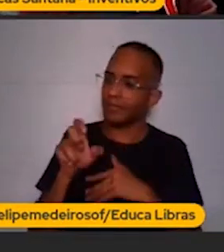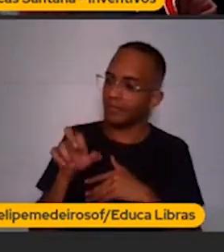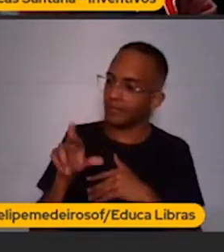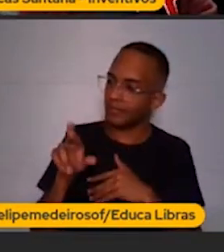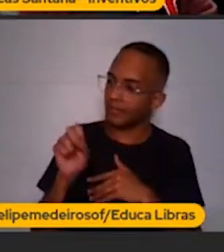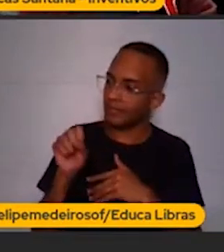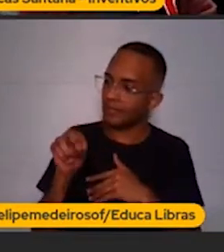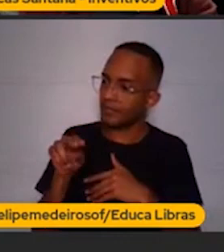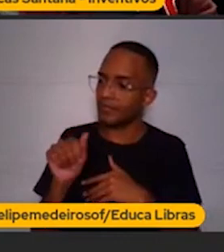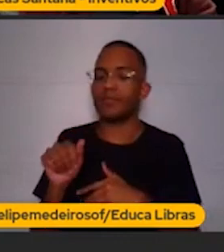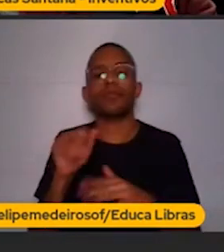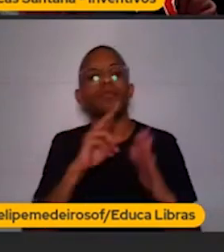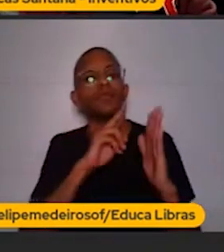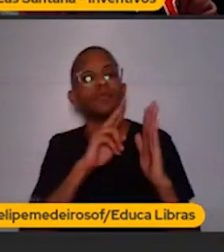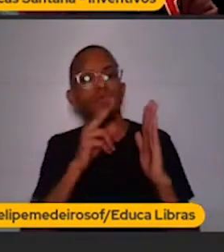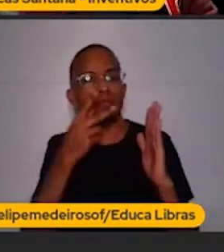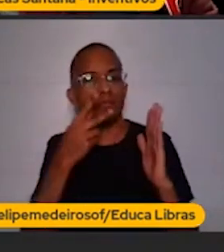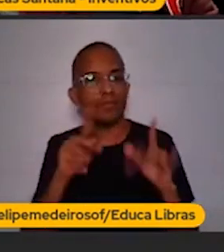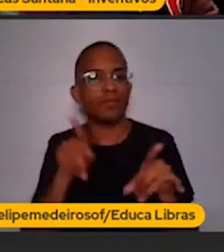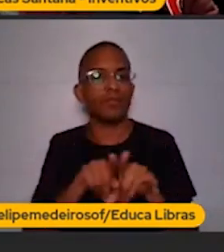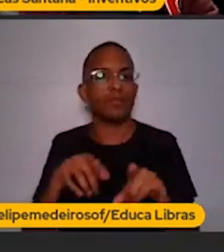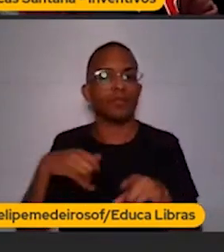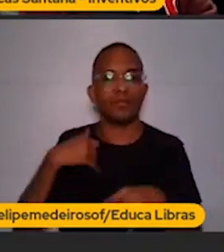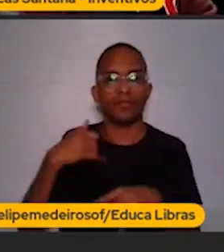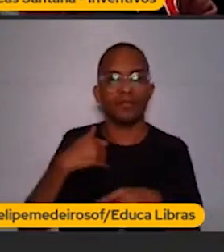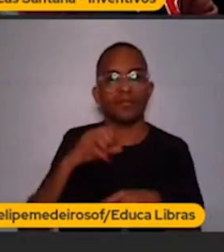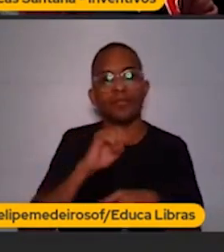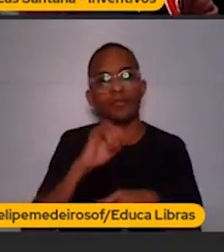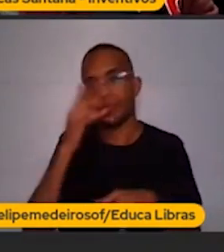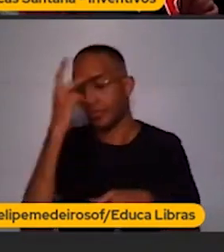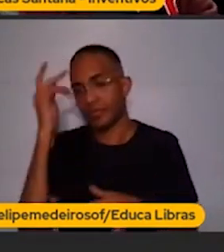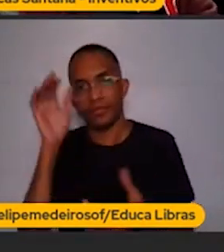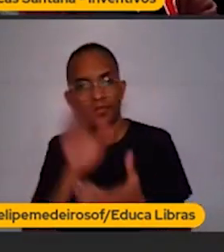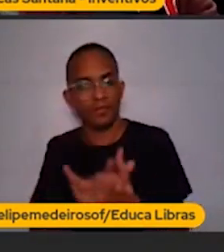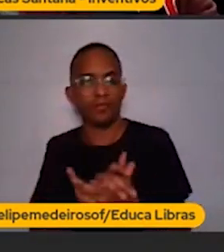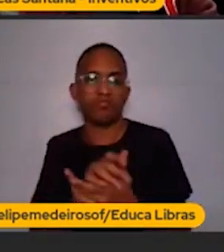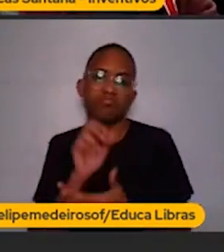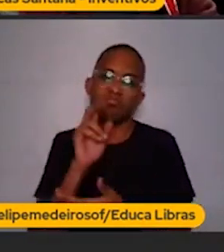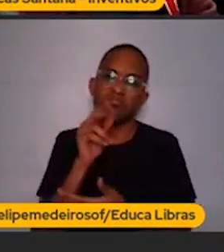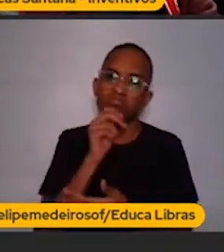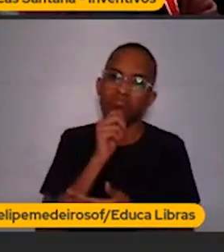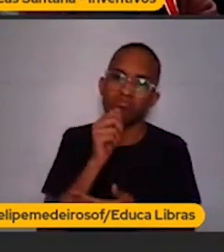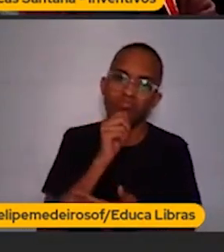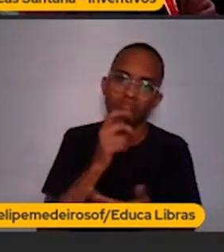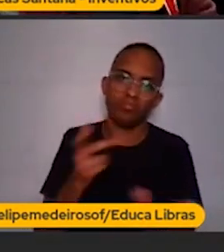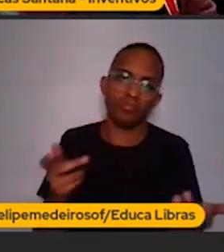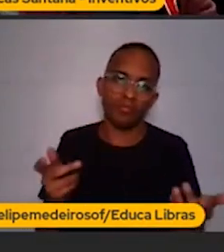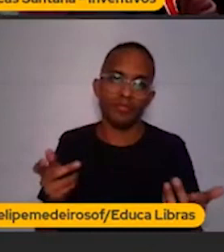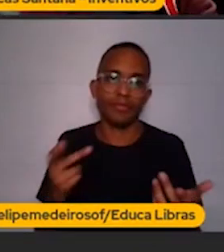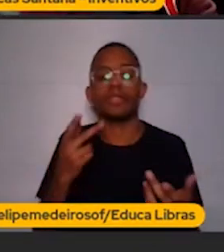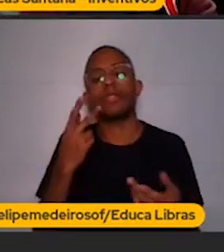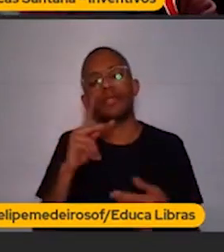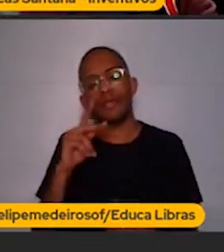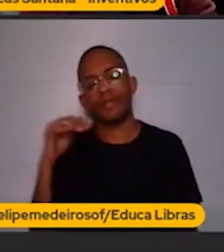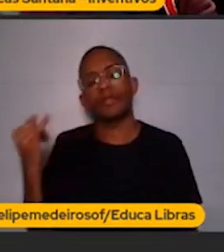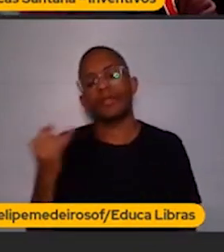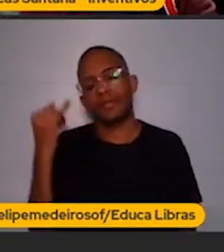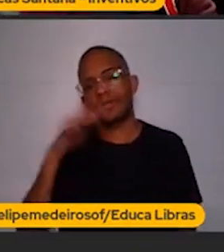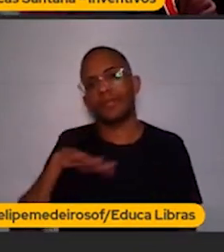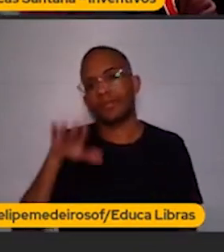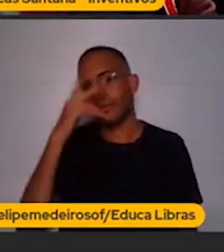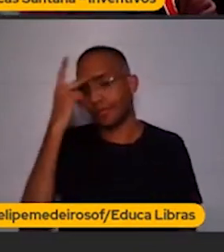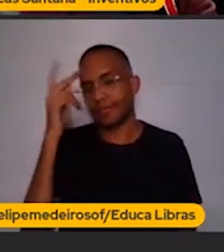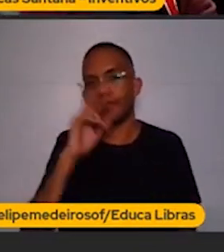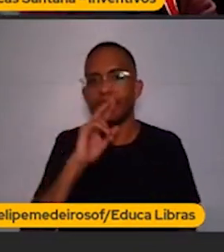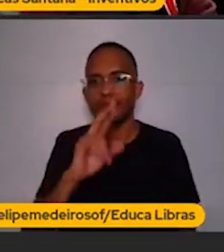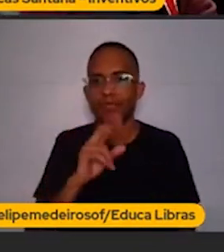pessoa, coloquem o nome dela, idade, se essa pessoa é casada, se não é, se tem filhos, se não tem. Então, é super interessante vocês responderem esse gerador